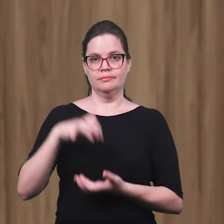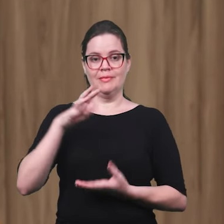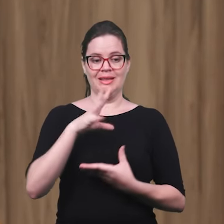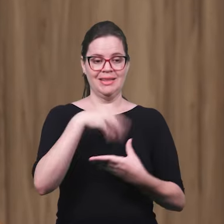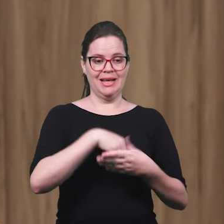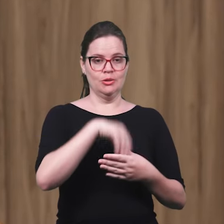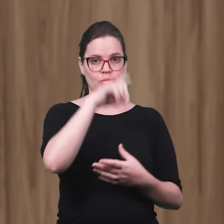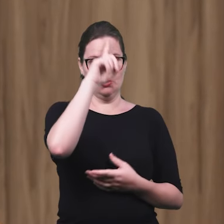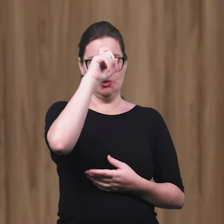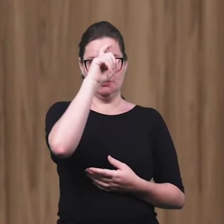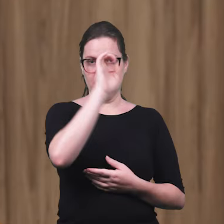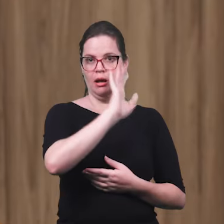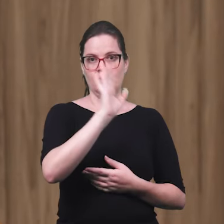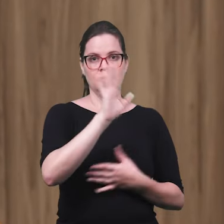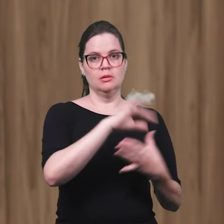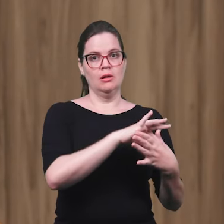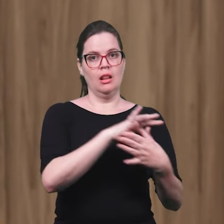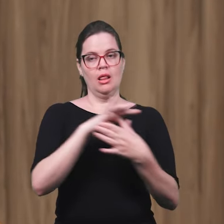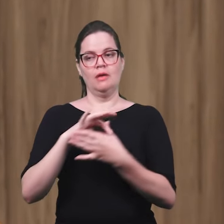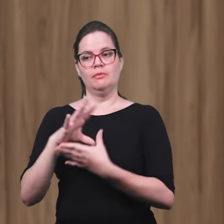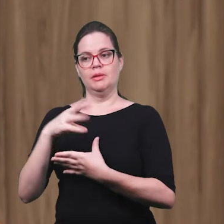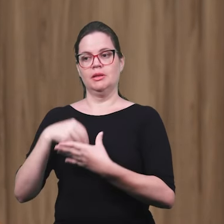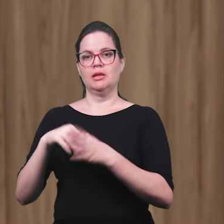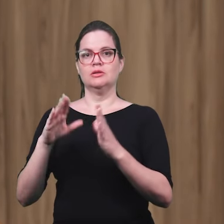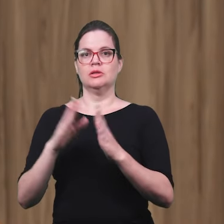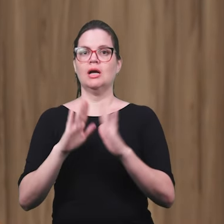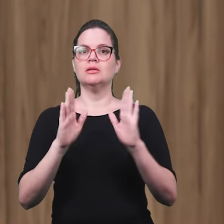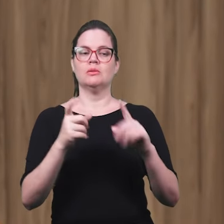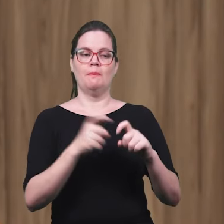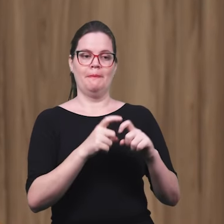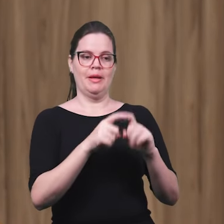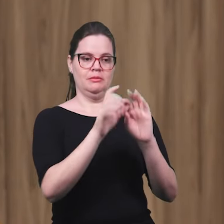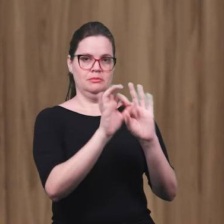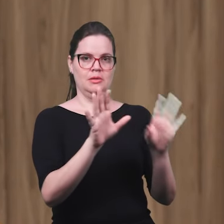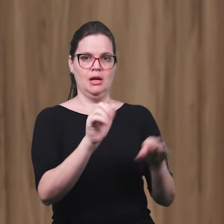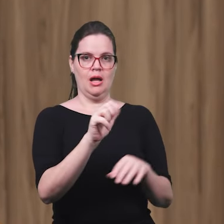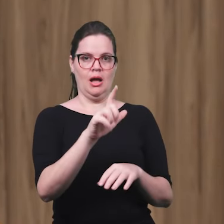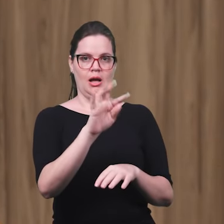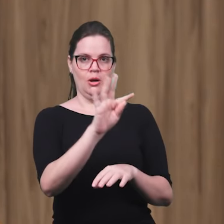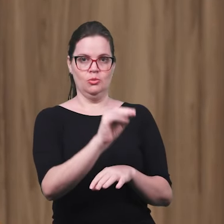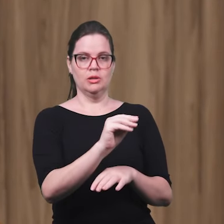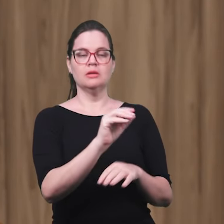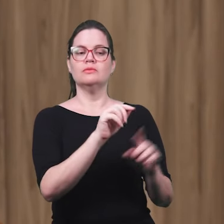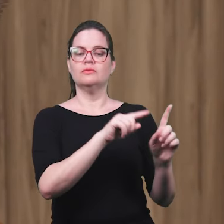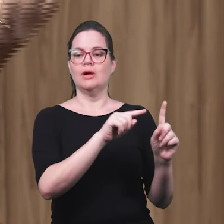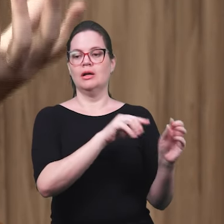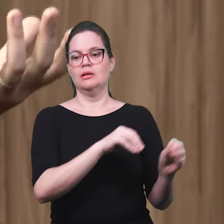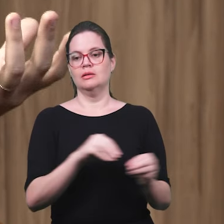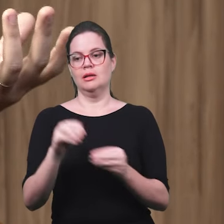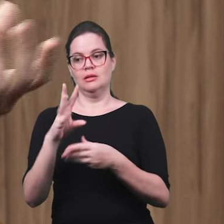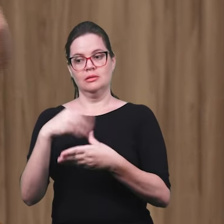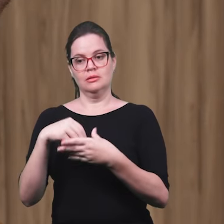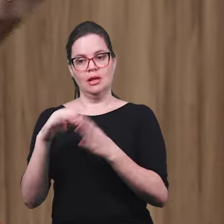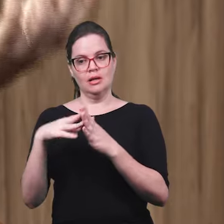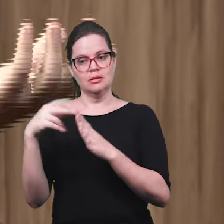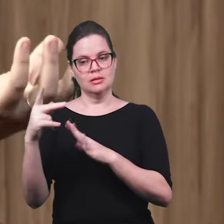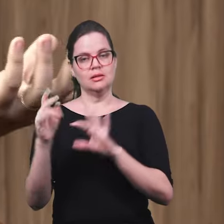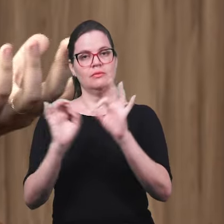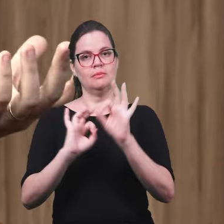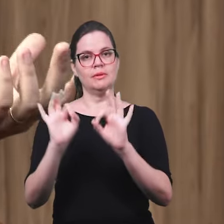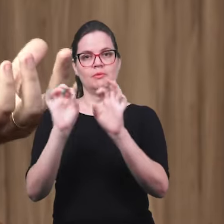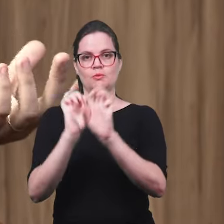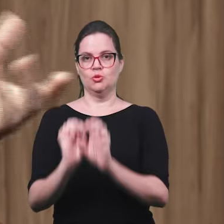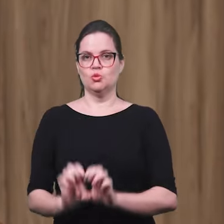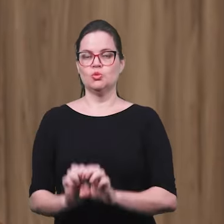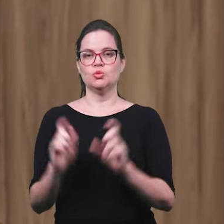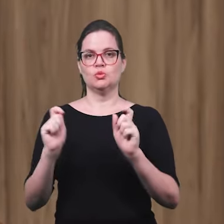não ficar hospitalizado dentro do hospital, o médico ele vai dar alta para esse idoso e ele vai montar uma estrutura para ele dentro da casa